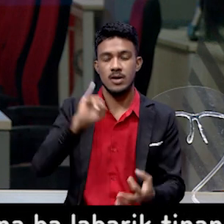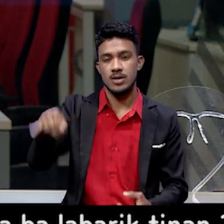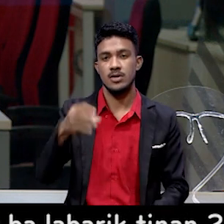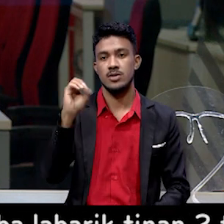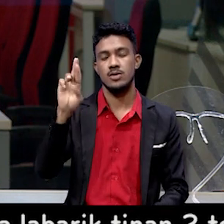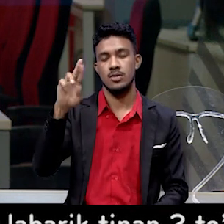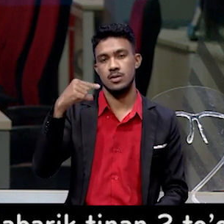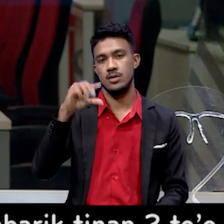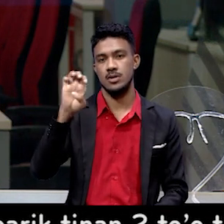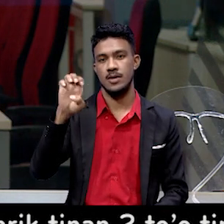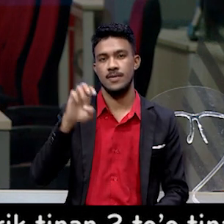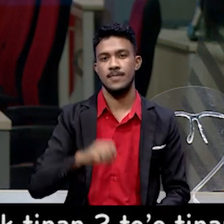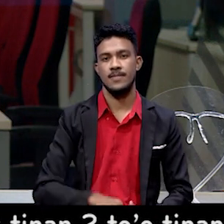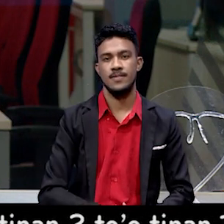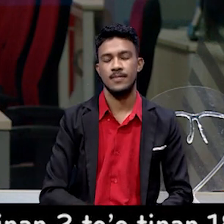horas é Sampaio